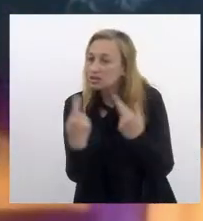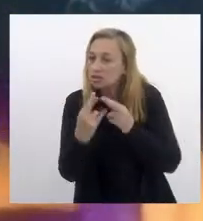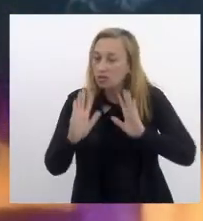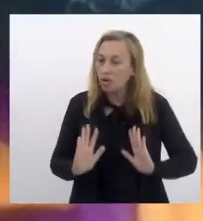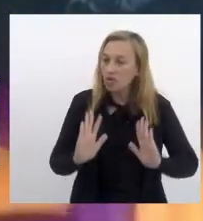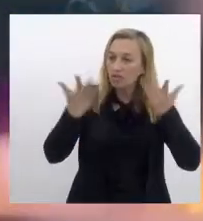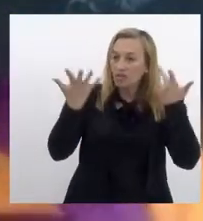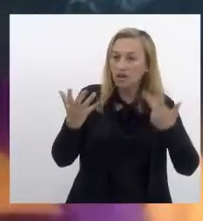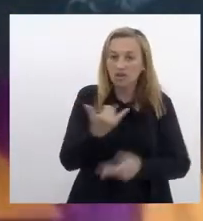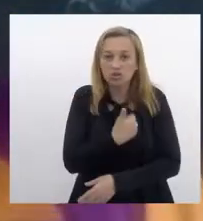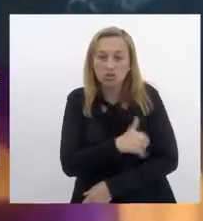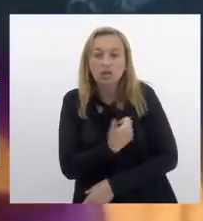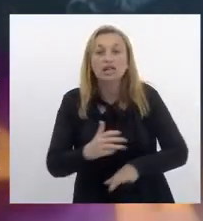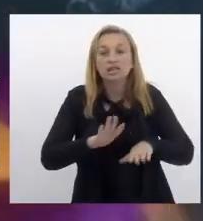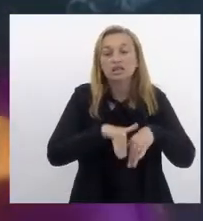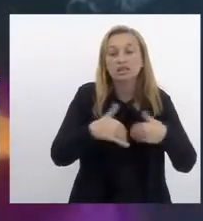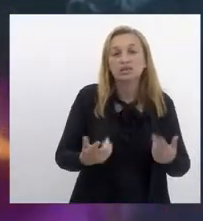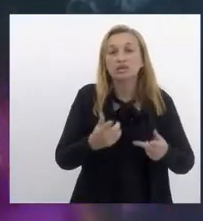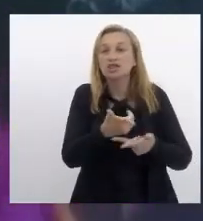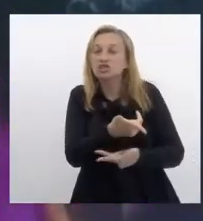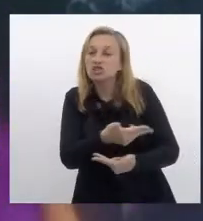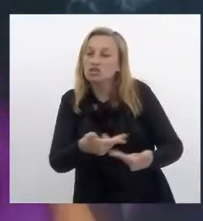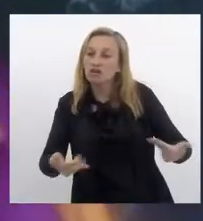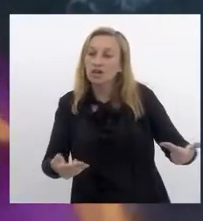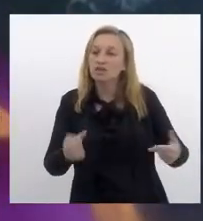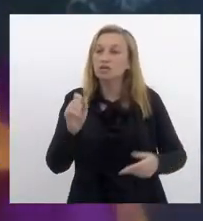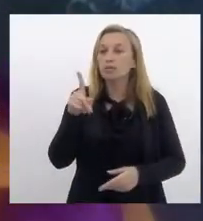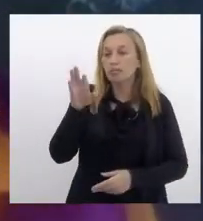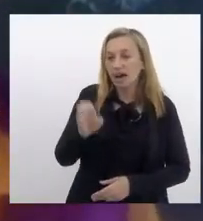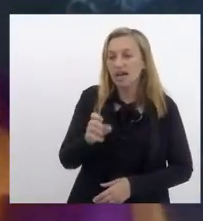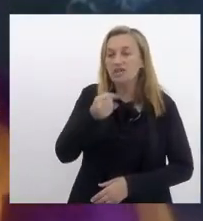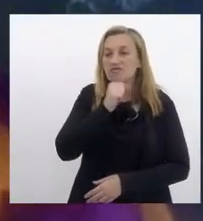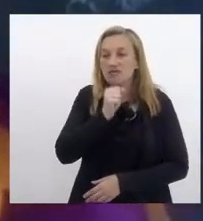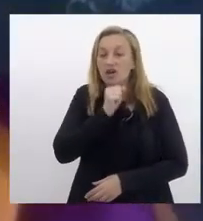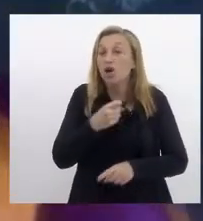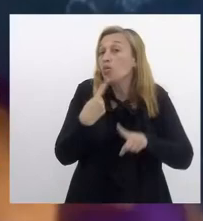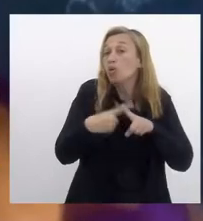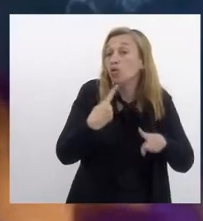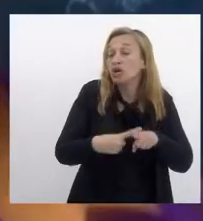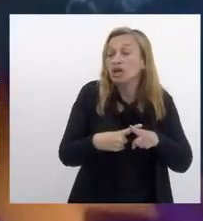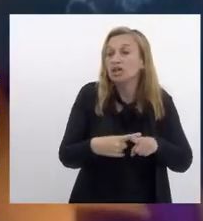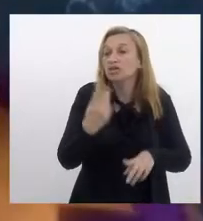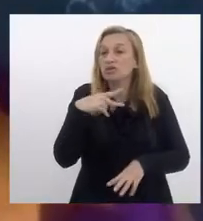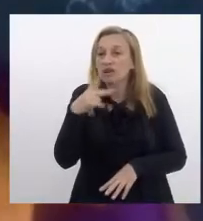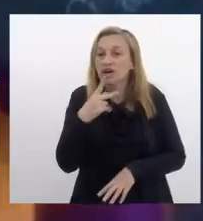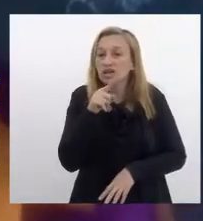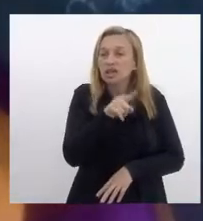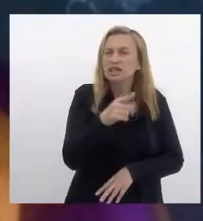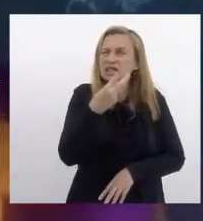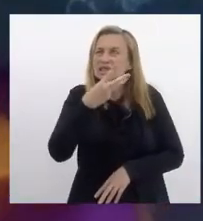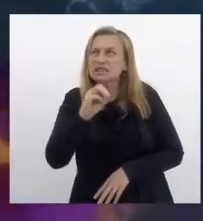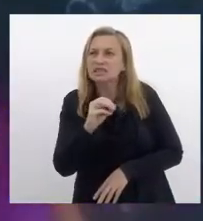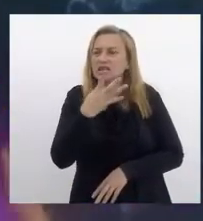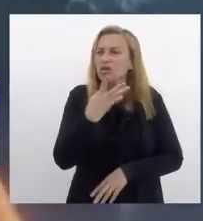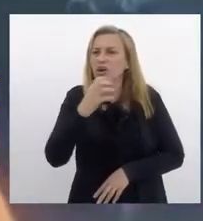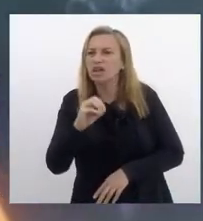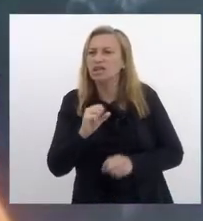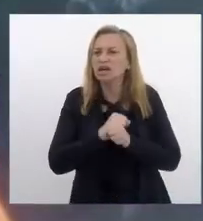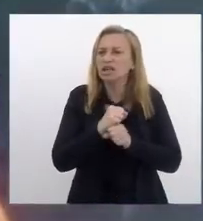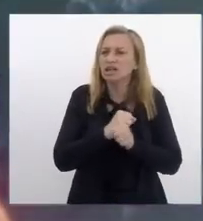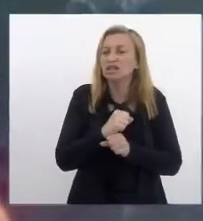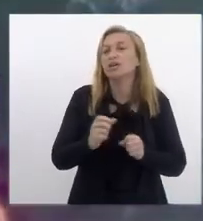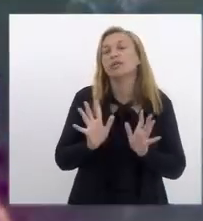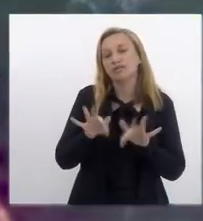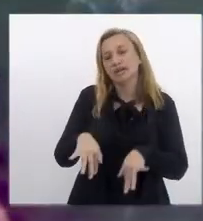festividade em São João do Meriti. Então, há diversas manifestações de bailes das antigas, até porque estamos falando aí pelo menos de 30, 40 anos de... Para concluir,